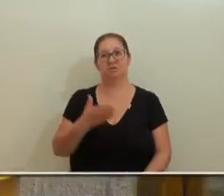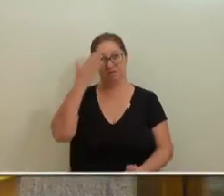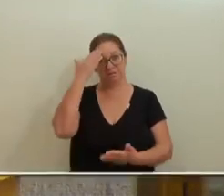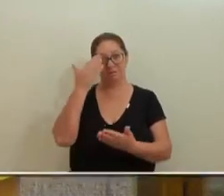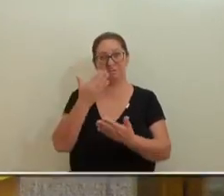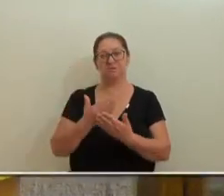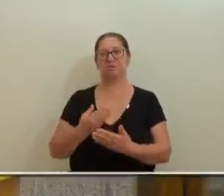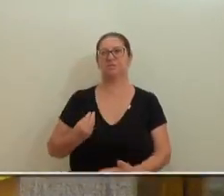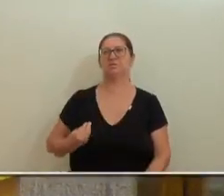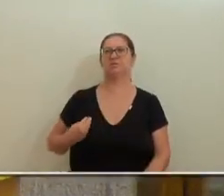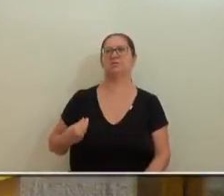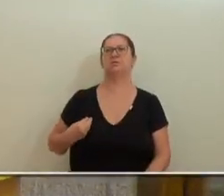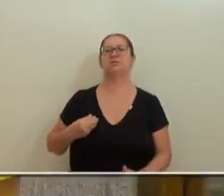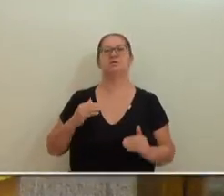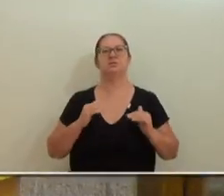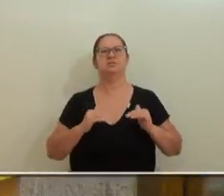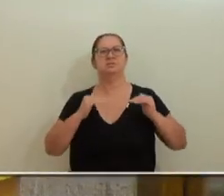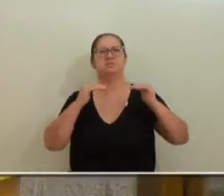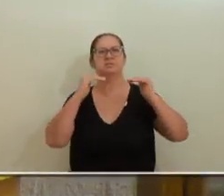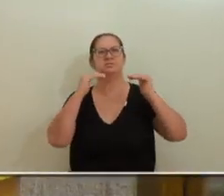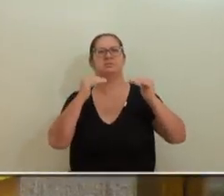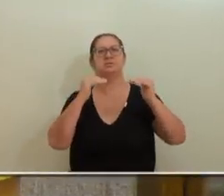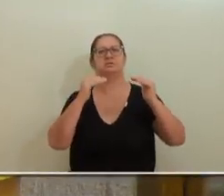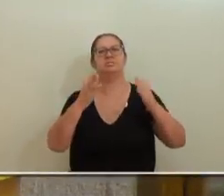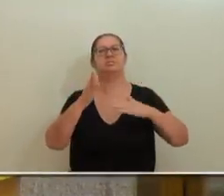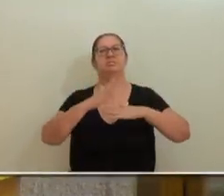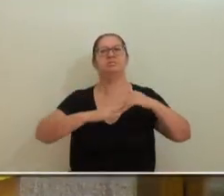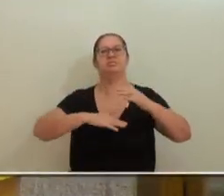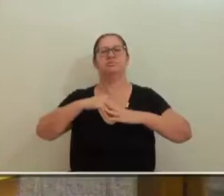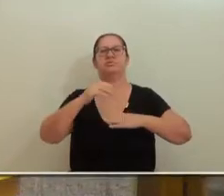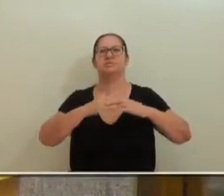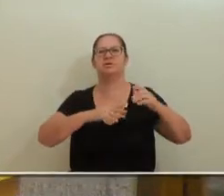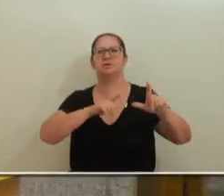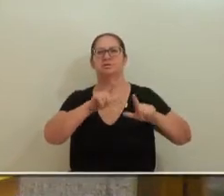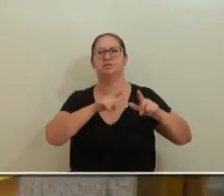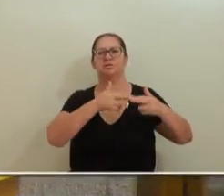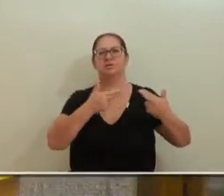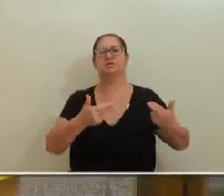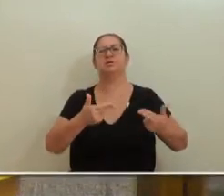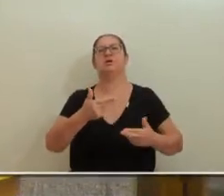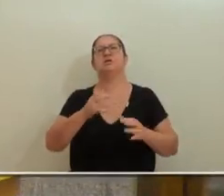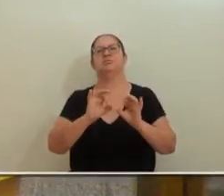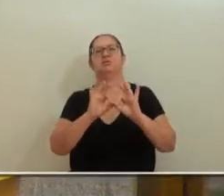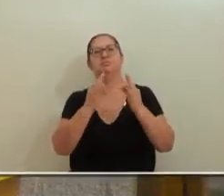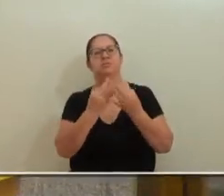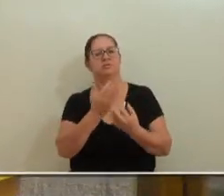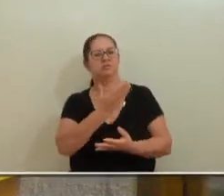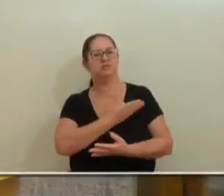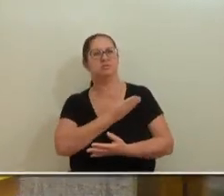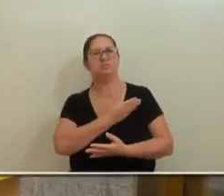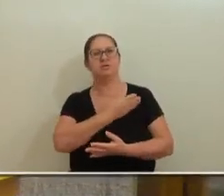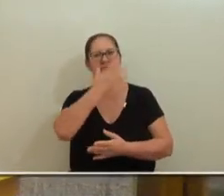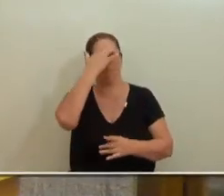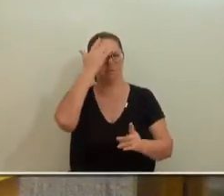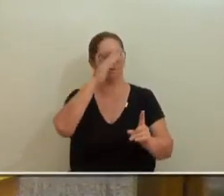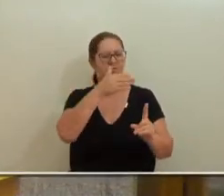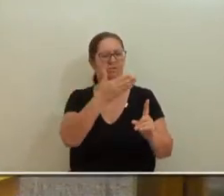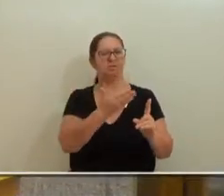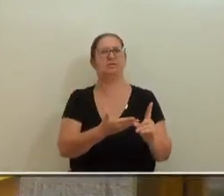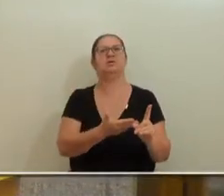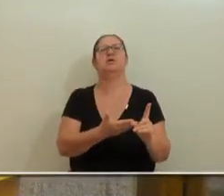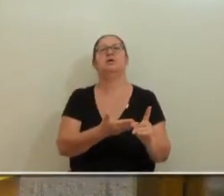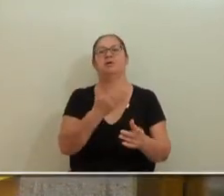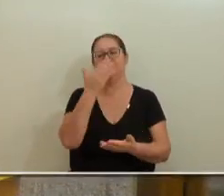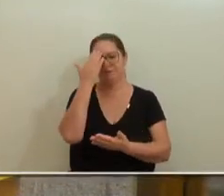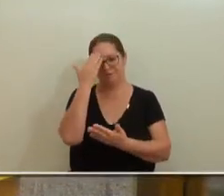Agradecemos a presença das autoridades, profissionais da imprensa, familiares e amigos do homenageado. Expressamos nossa sincera